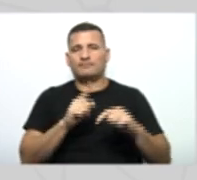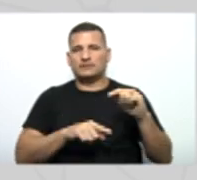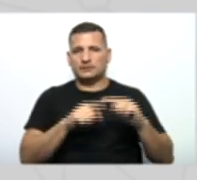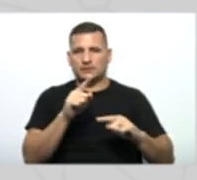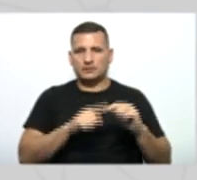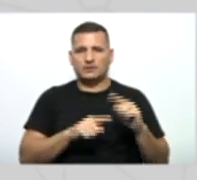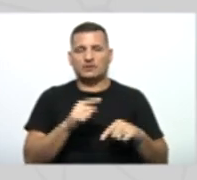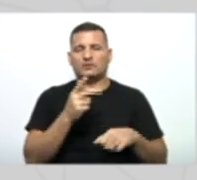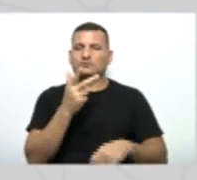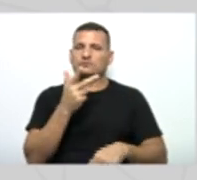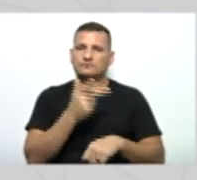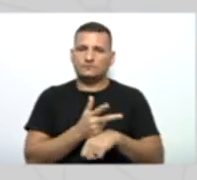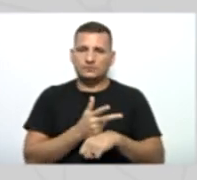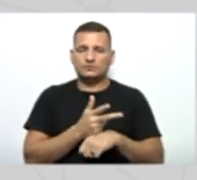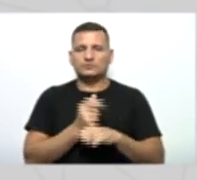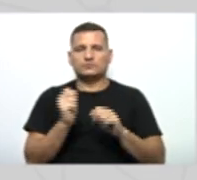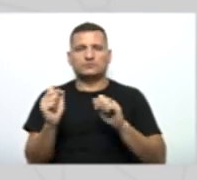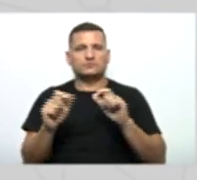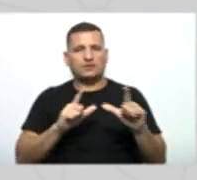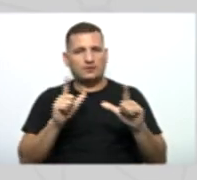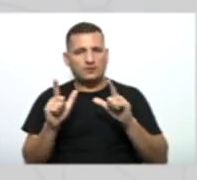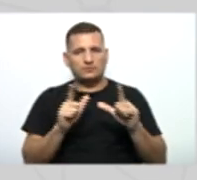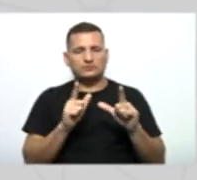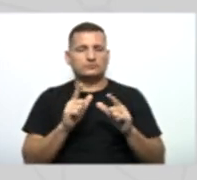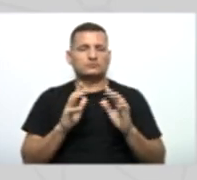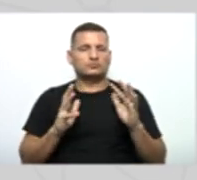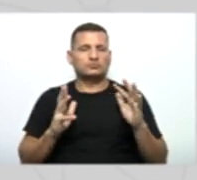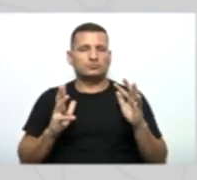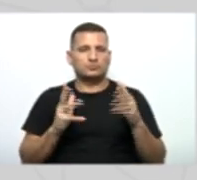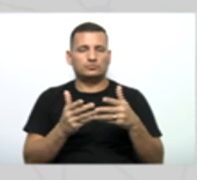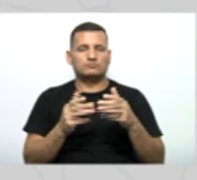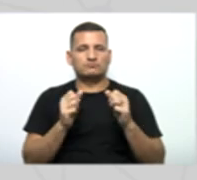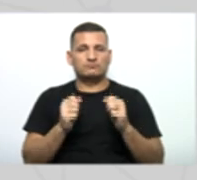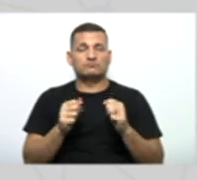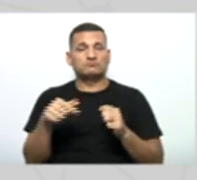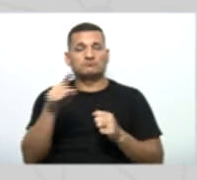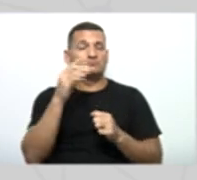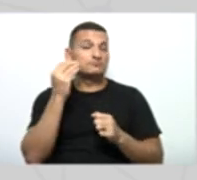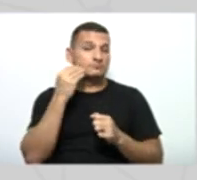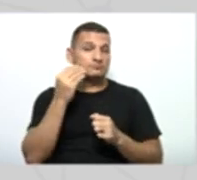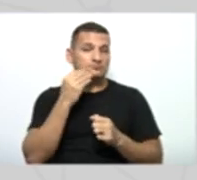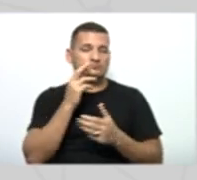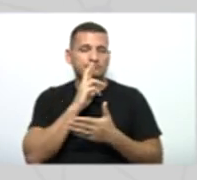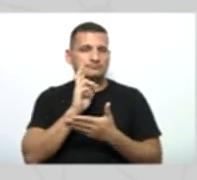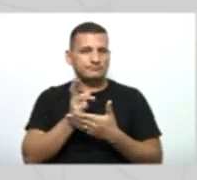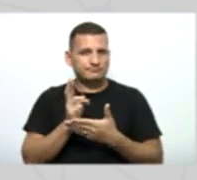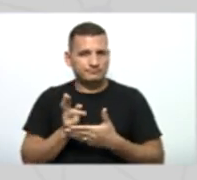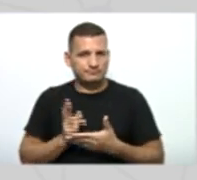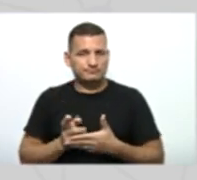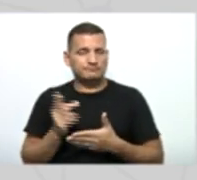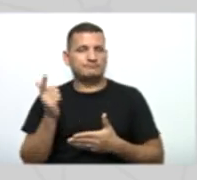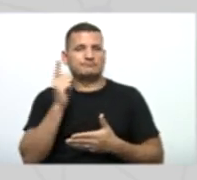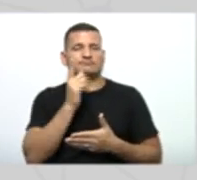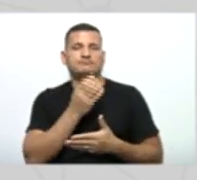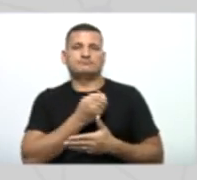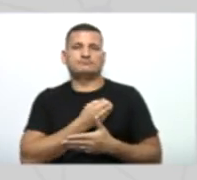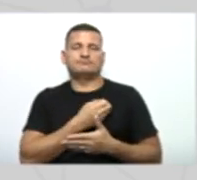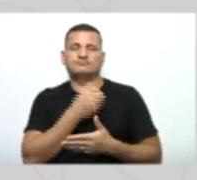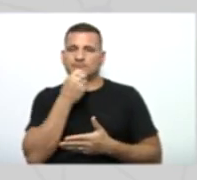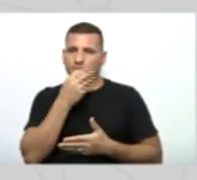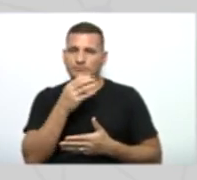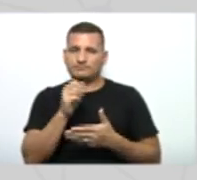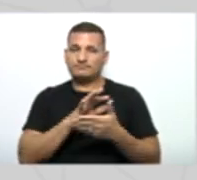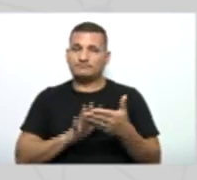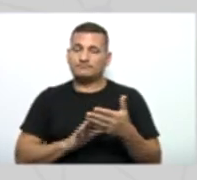têm aí, os vídeos tutoriais, os slides, as aulas gravadas, para vocês tentarem resolver e conseguir tirar uma nota boa nessas atividades, porque, lembrando,